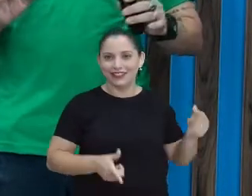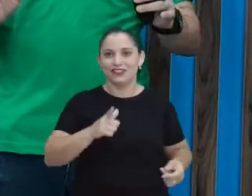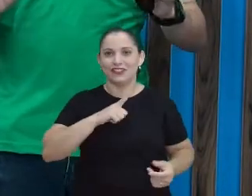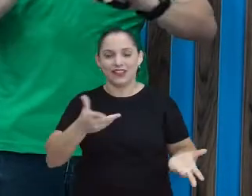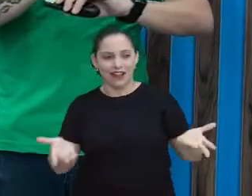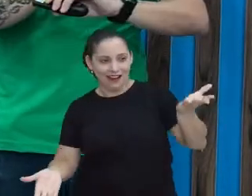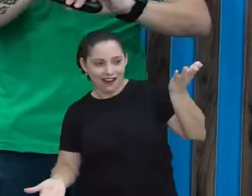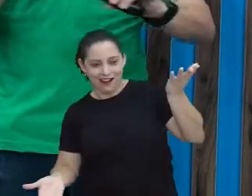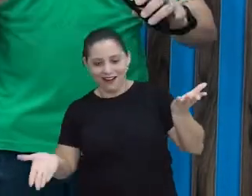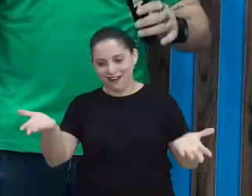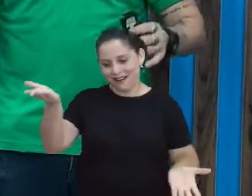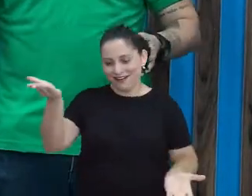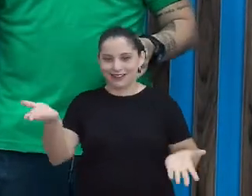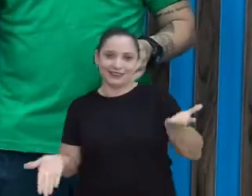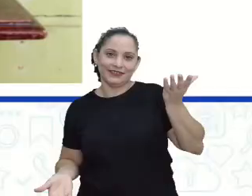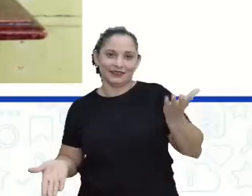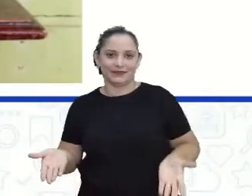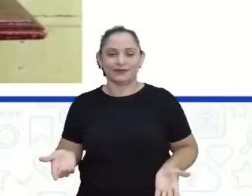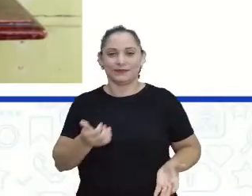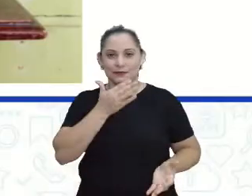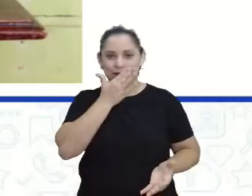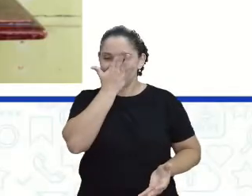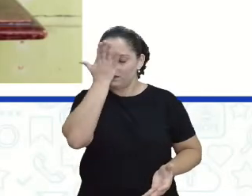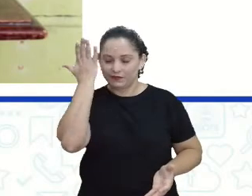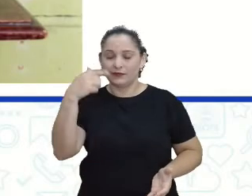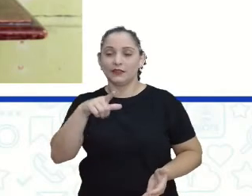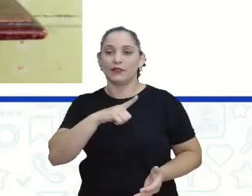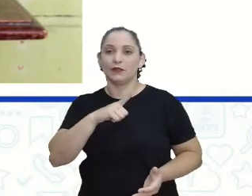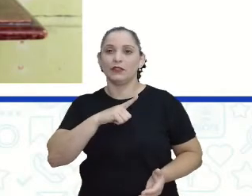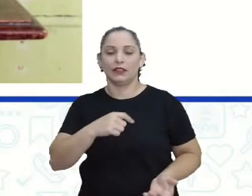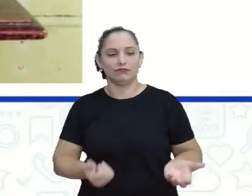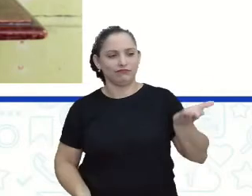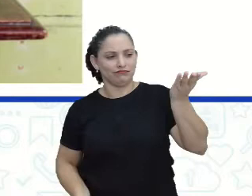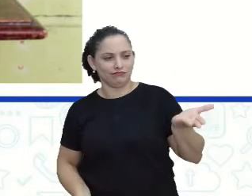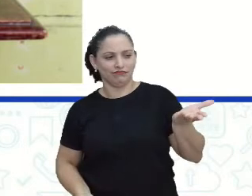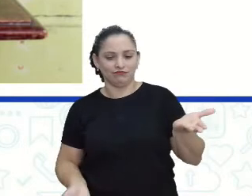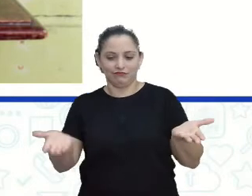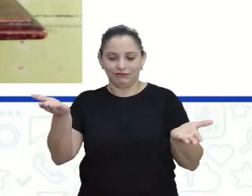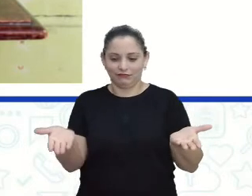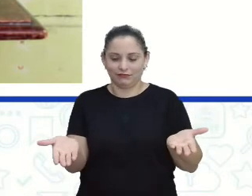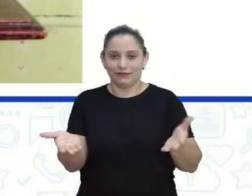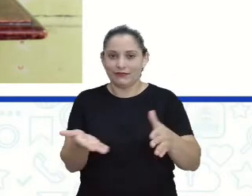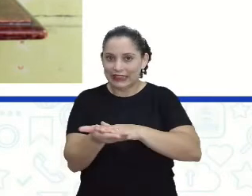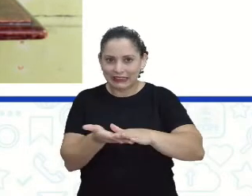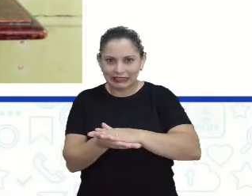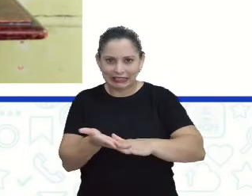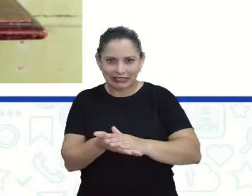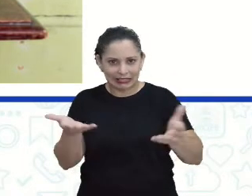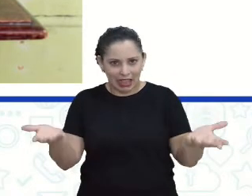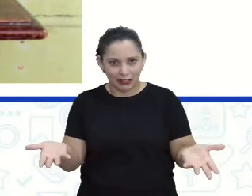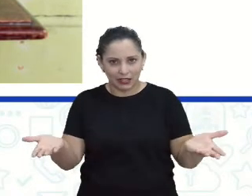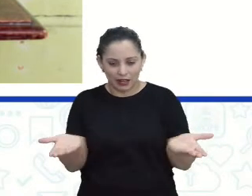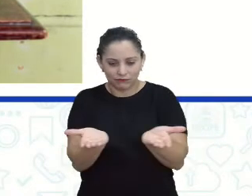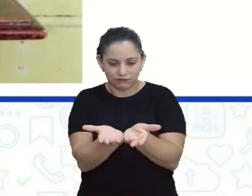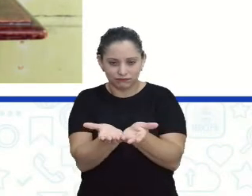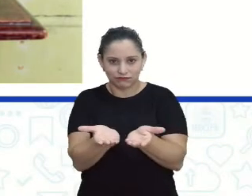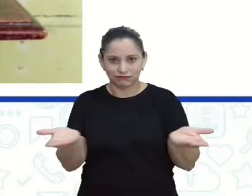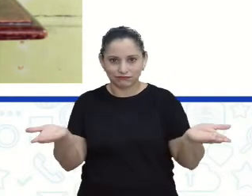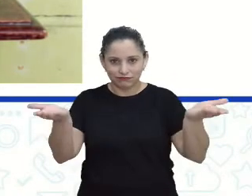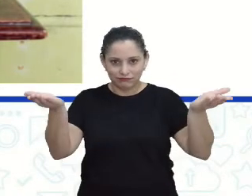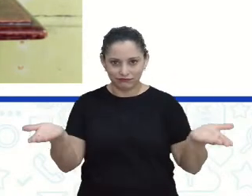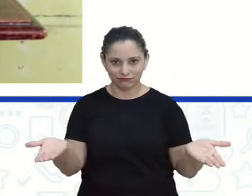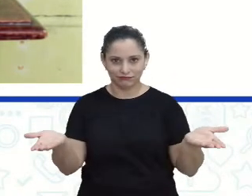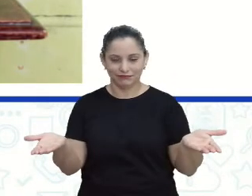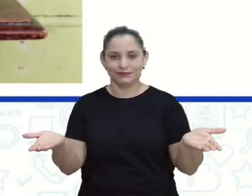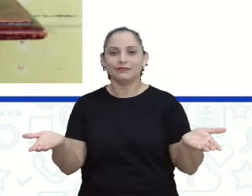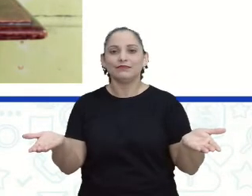Então a balança sem nada, tanto num prato quanto no outro, ela tende a ficar em equilíbrio, né? Levando em consideração que ela